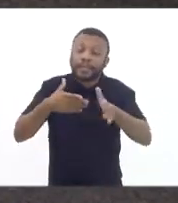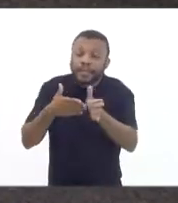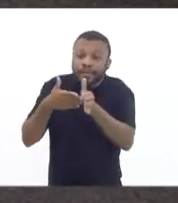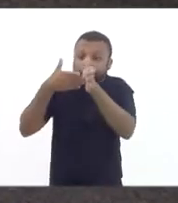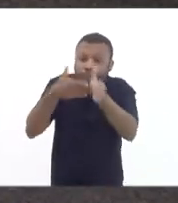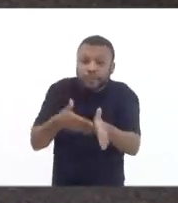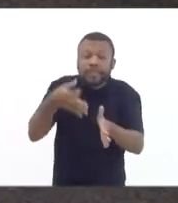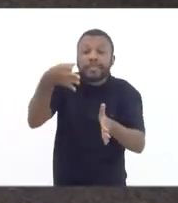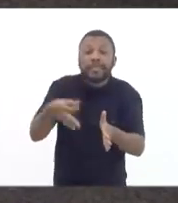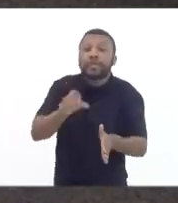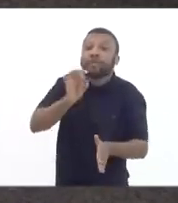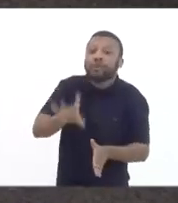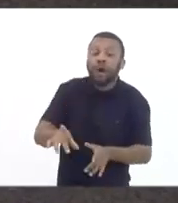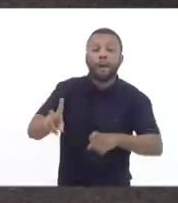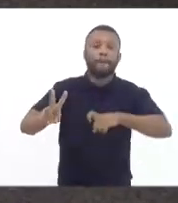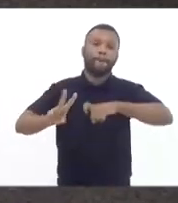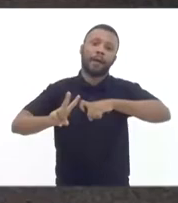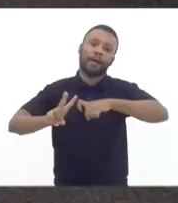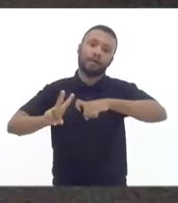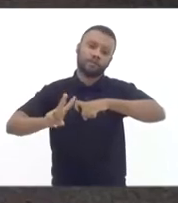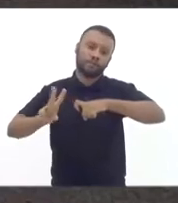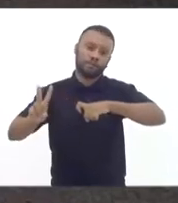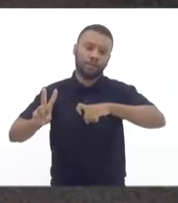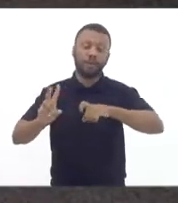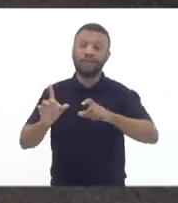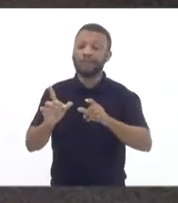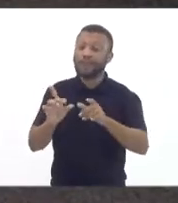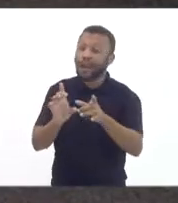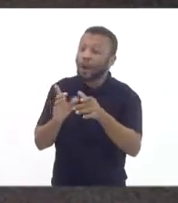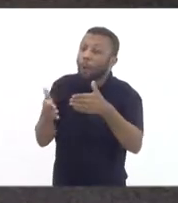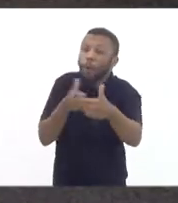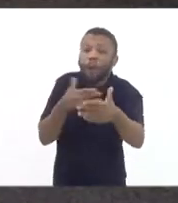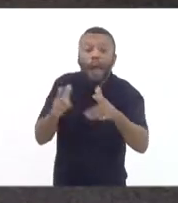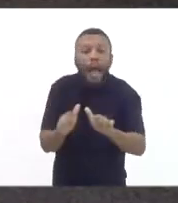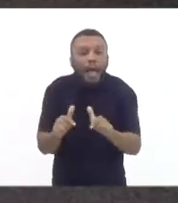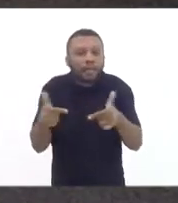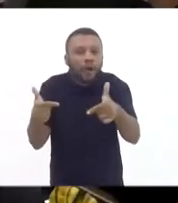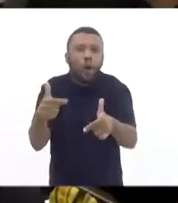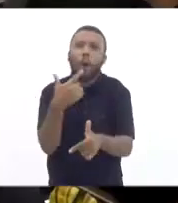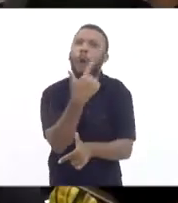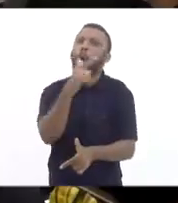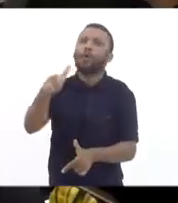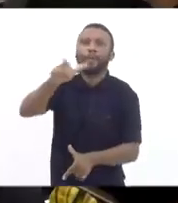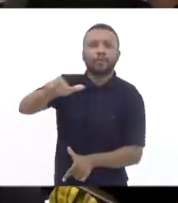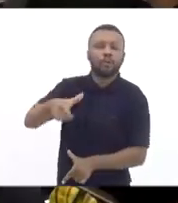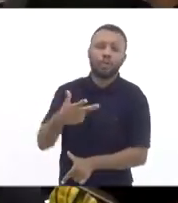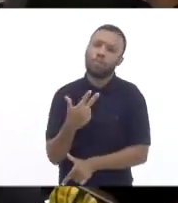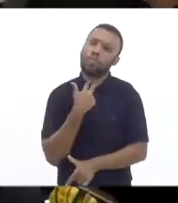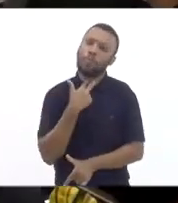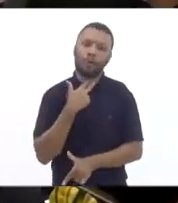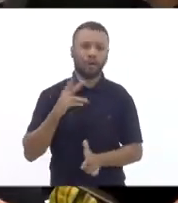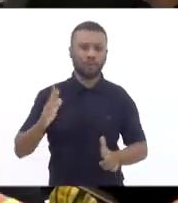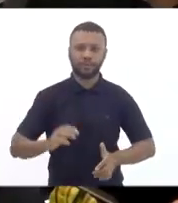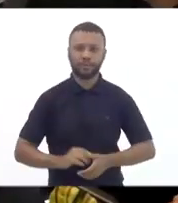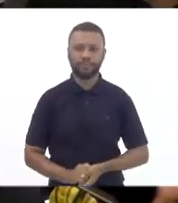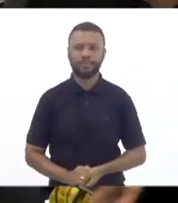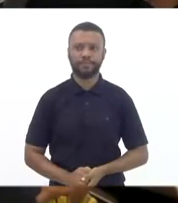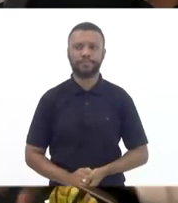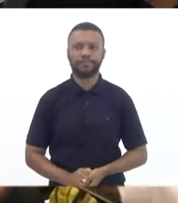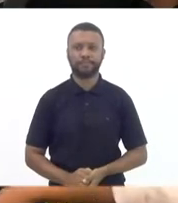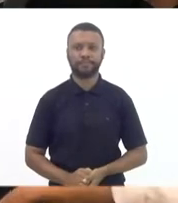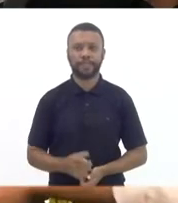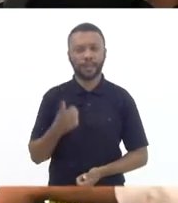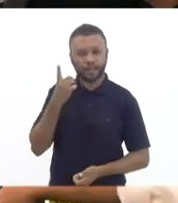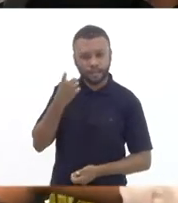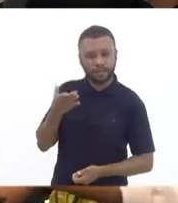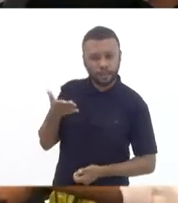sim, médico veterinário para fazer qualquer procedimento. Não pode ser outra pessoa. Deputado. Senhor, vou dar uma